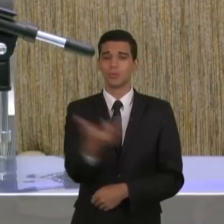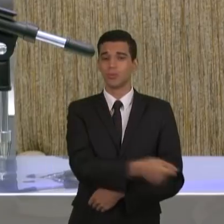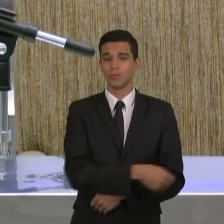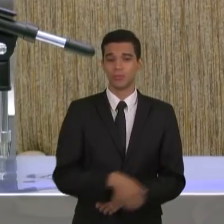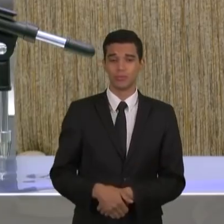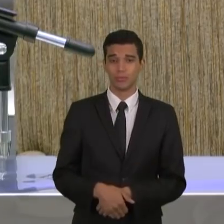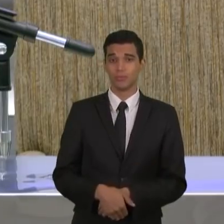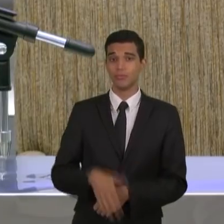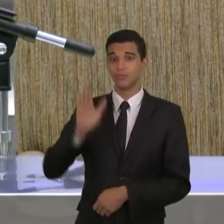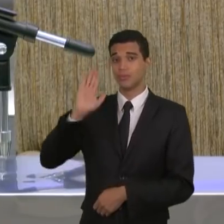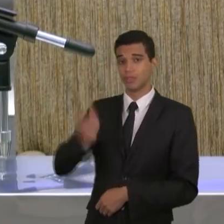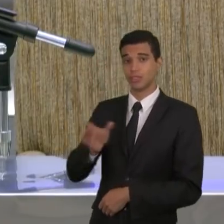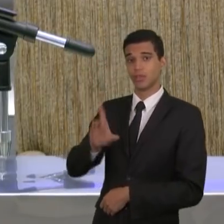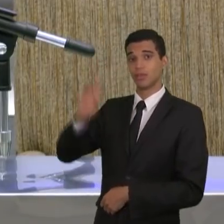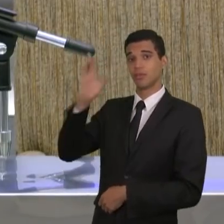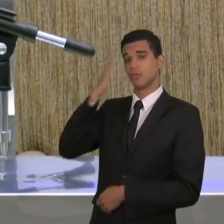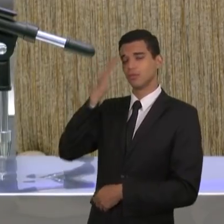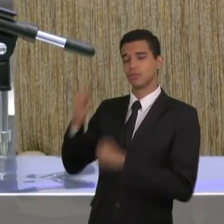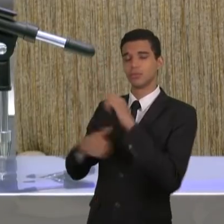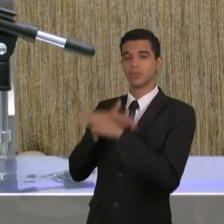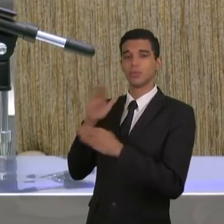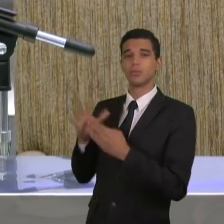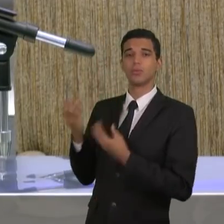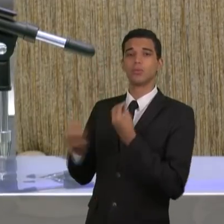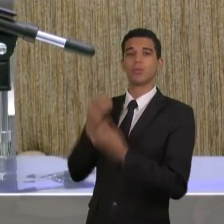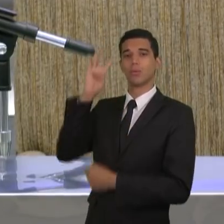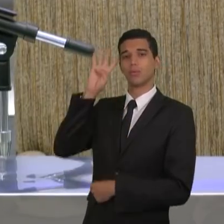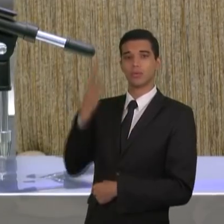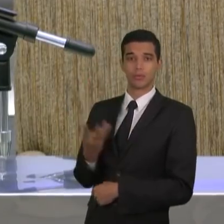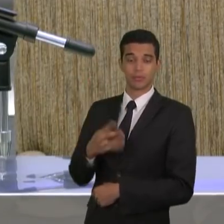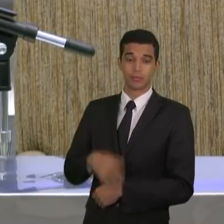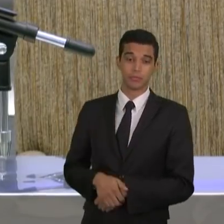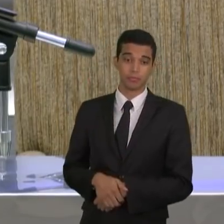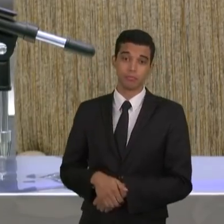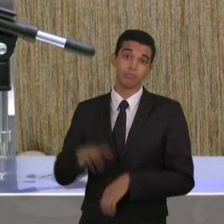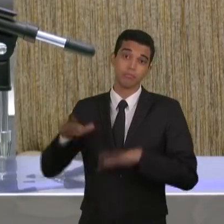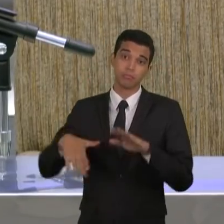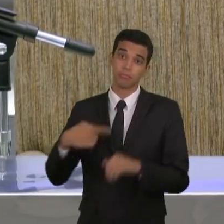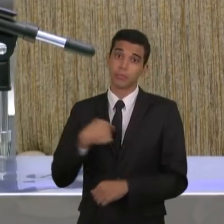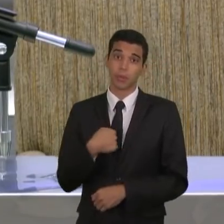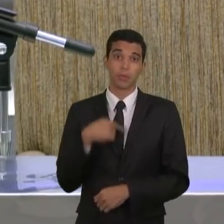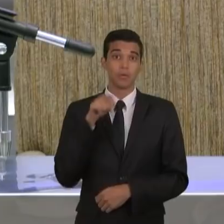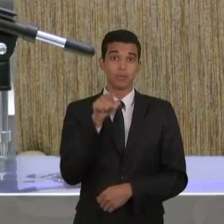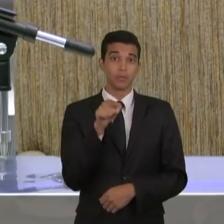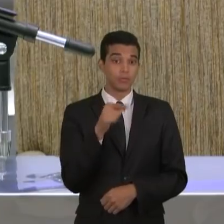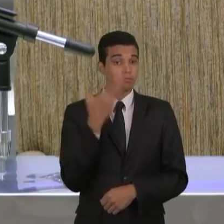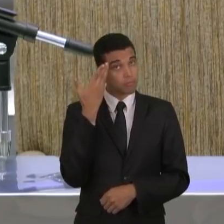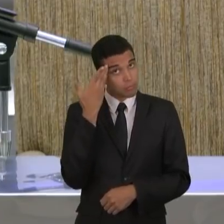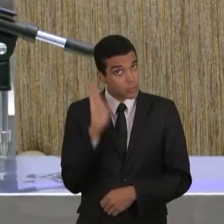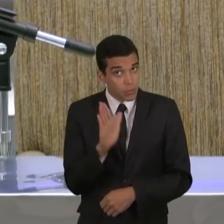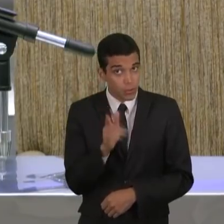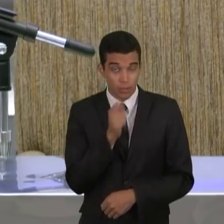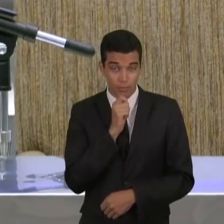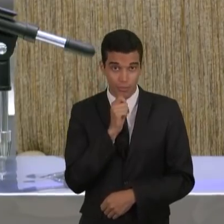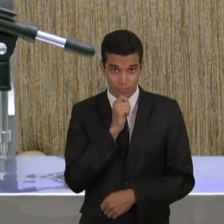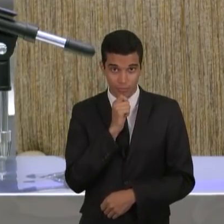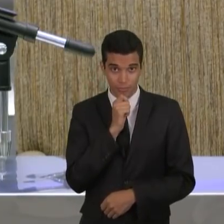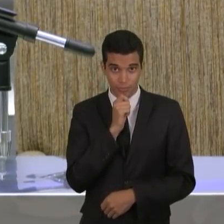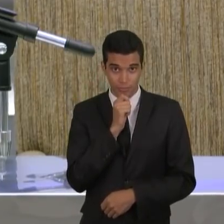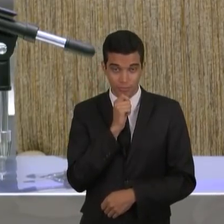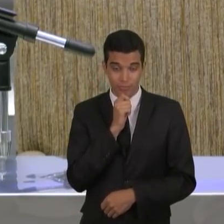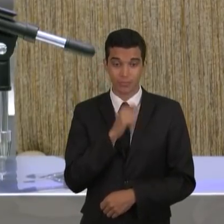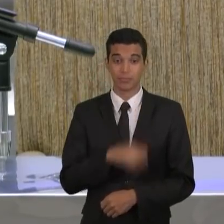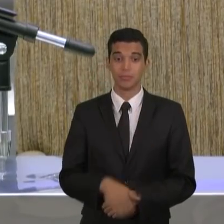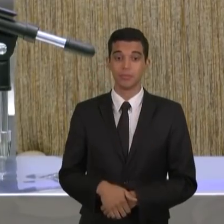nas mãos dele e ainda que eu e você não recebamos a e